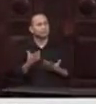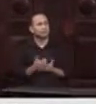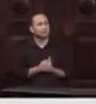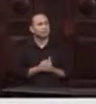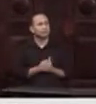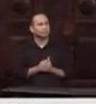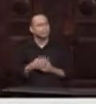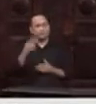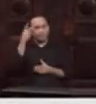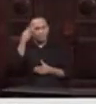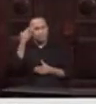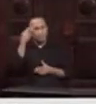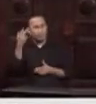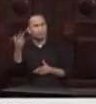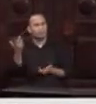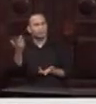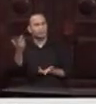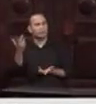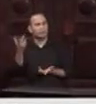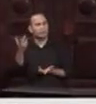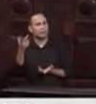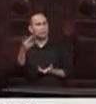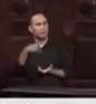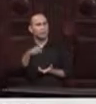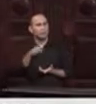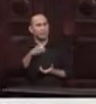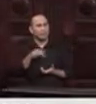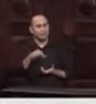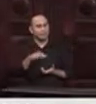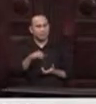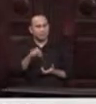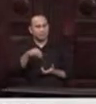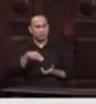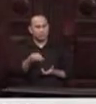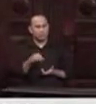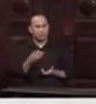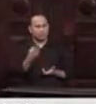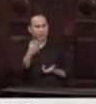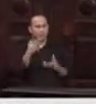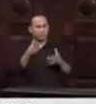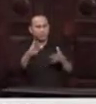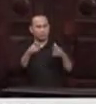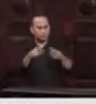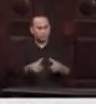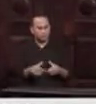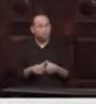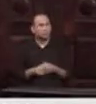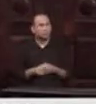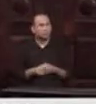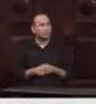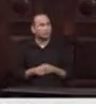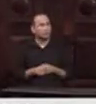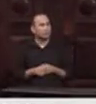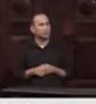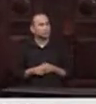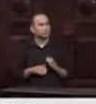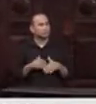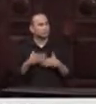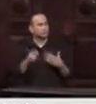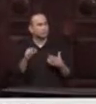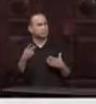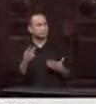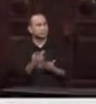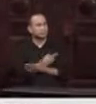questões de natureza urbanística, diria assim, do funcionamento daquela localidade, do ponto de vista das atribuições que